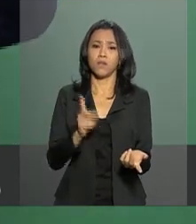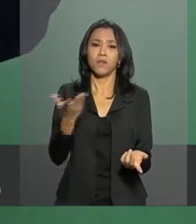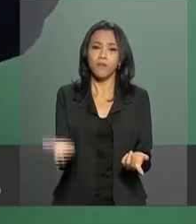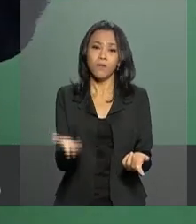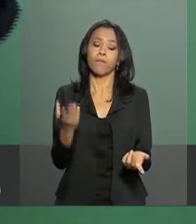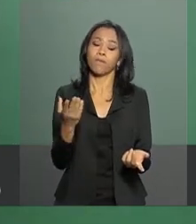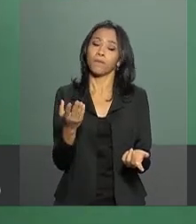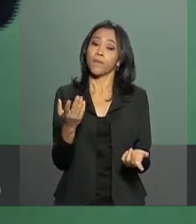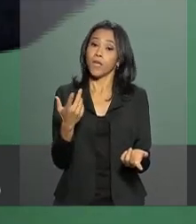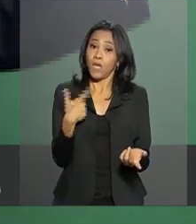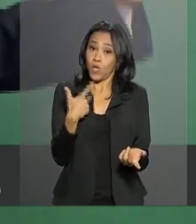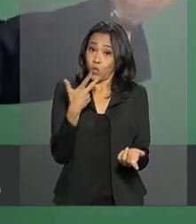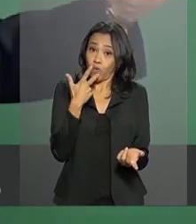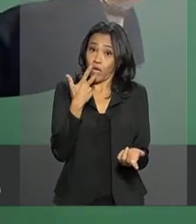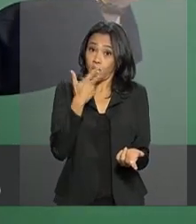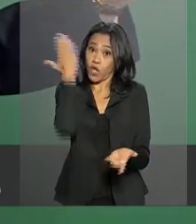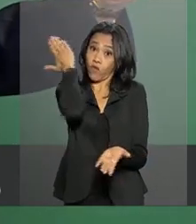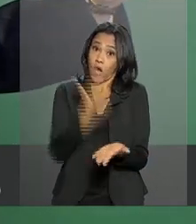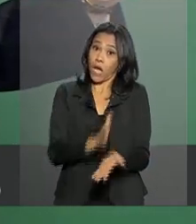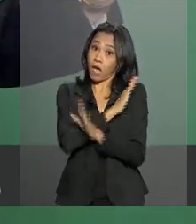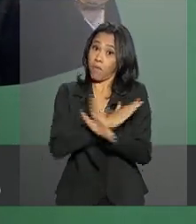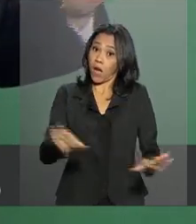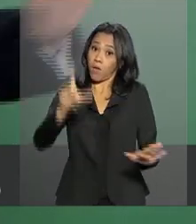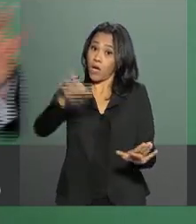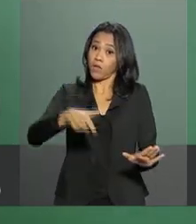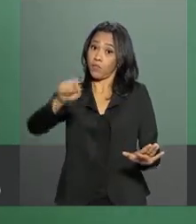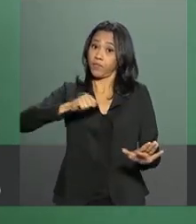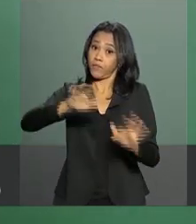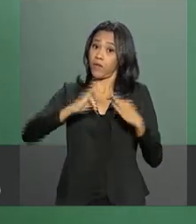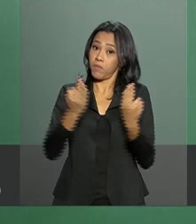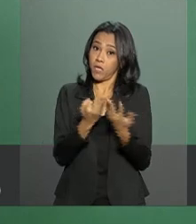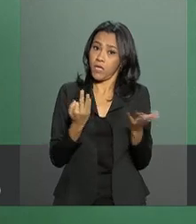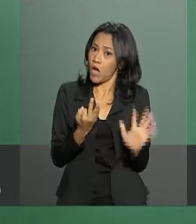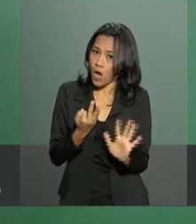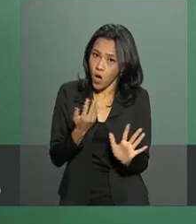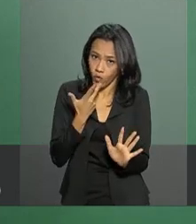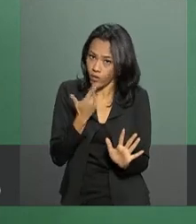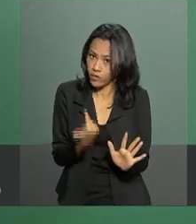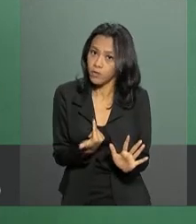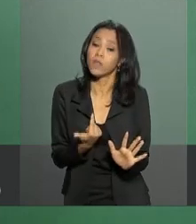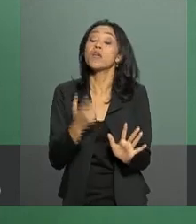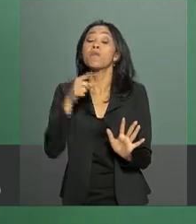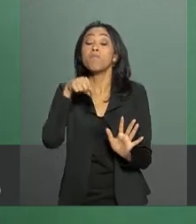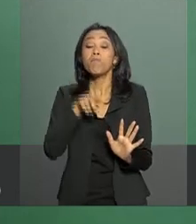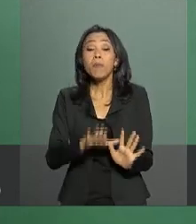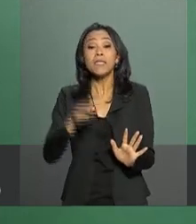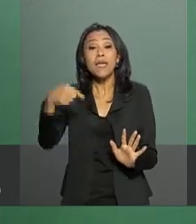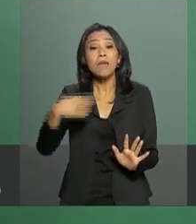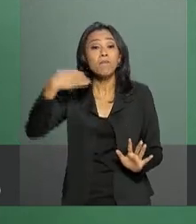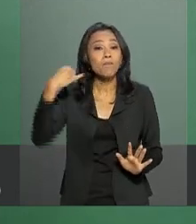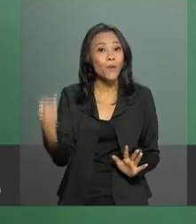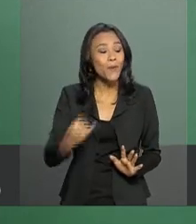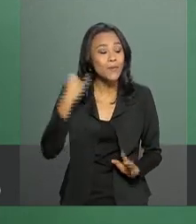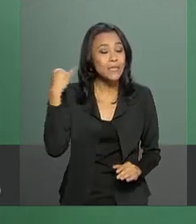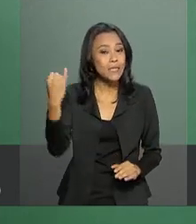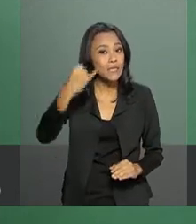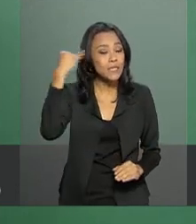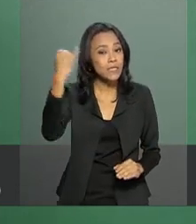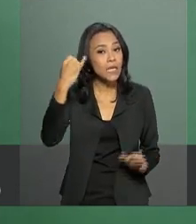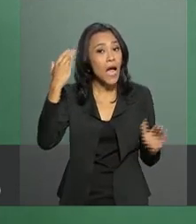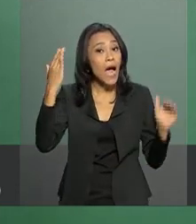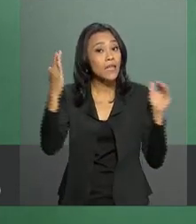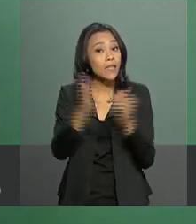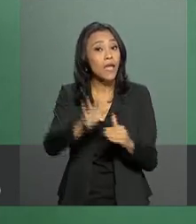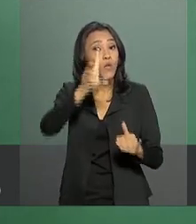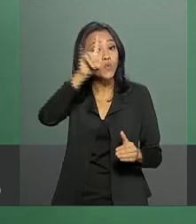de tomar cuidado não estou dizendo que foi eliminar o bolsa família dizendo que é fundamental é importantíssimo até que um